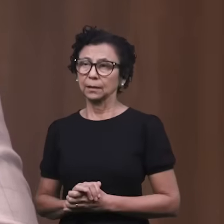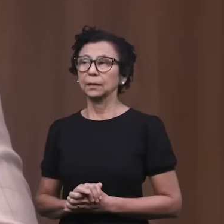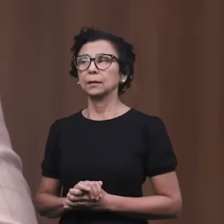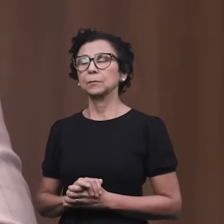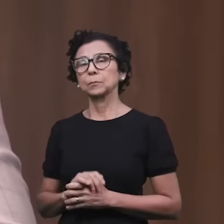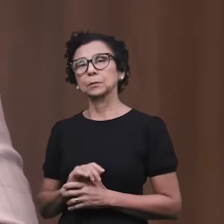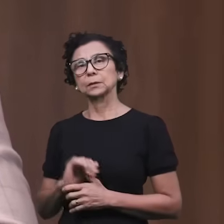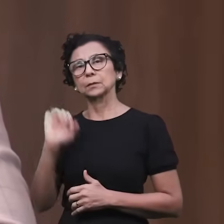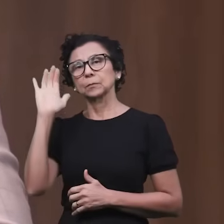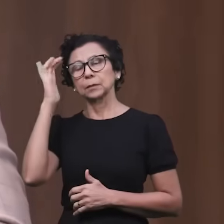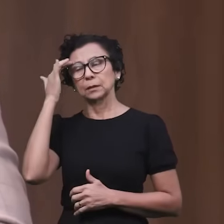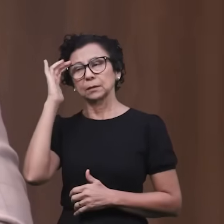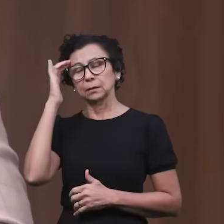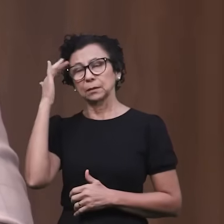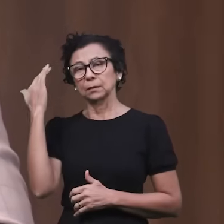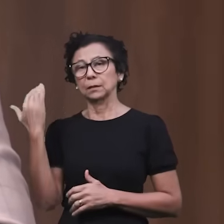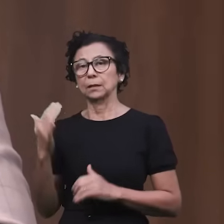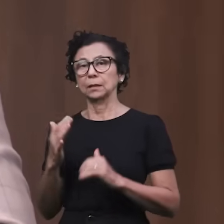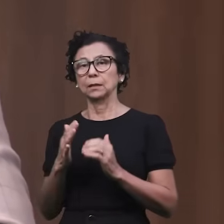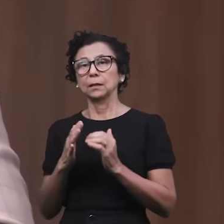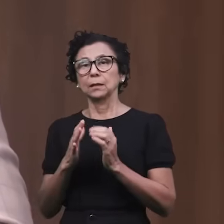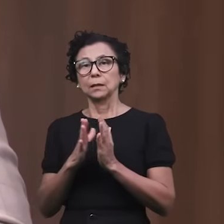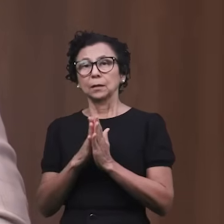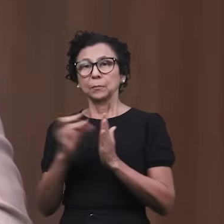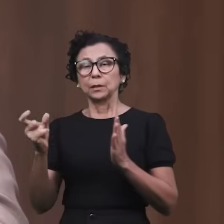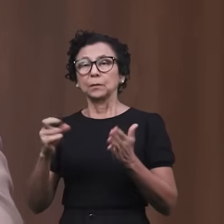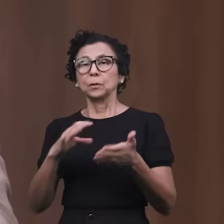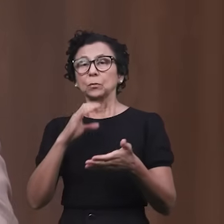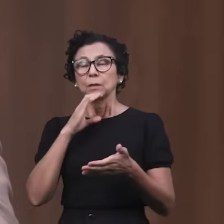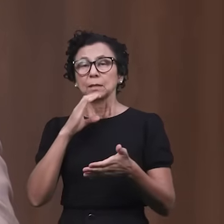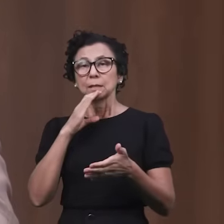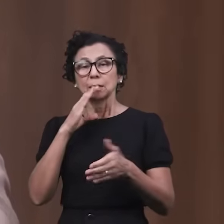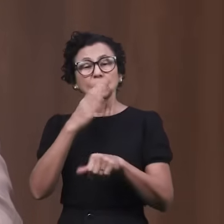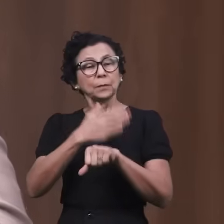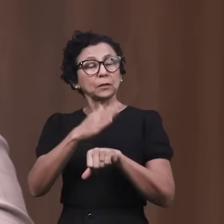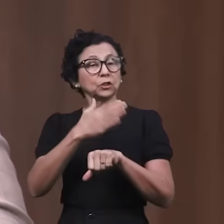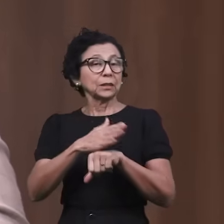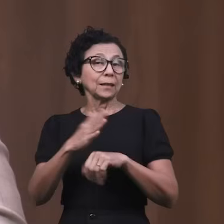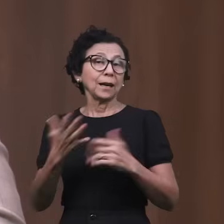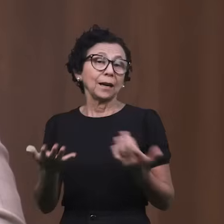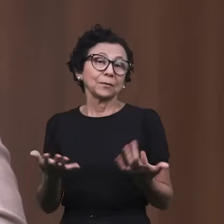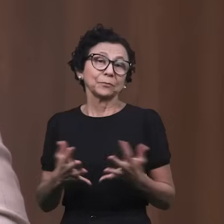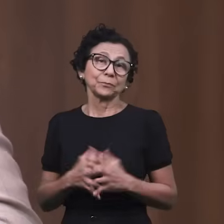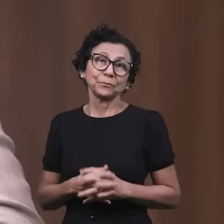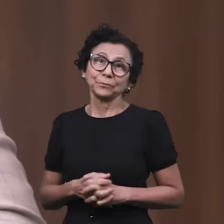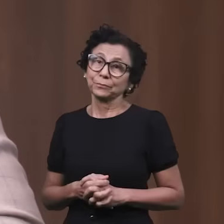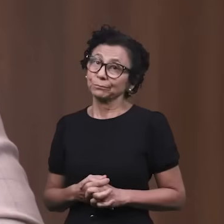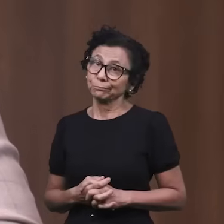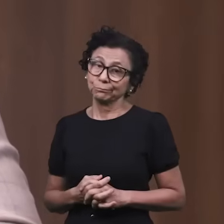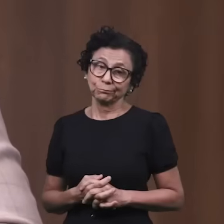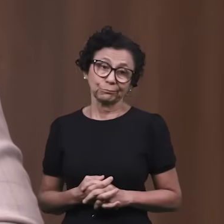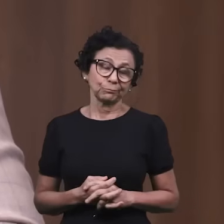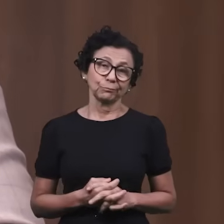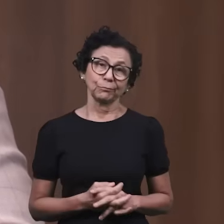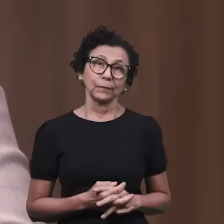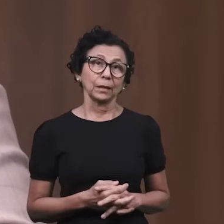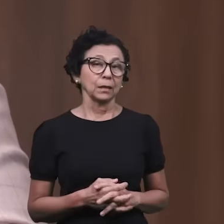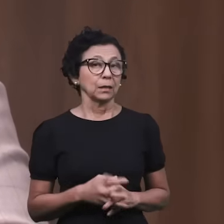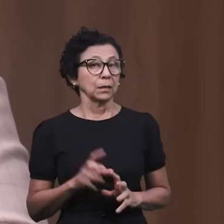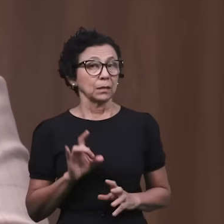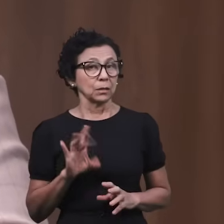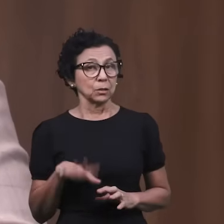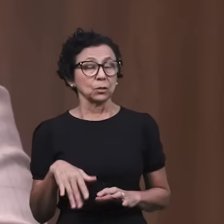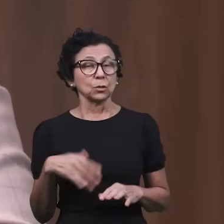nós aprendemos de conhecimento da palavra. Então só conhece doutrina e só pratica a doutrina quem conhece a Bíblia, quem tem